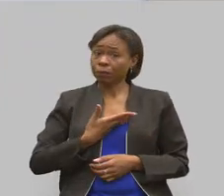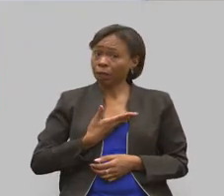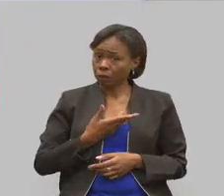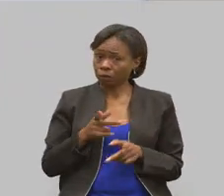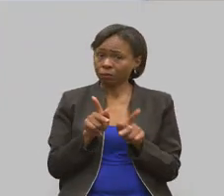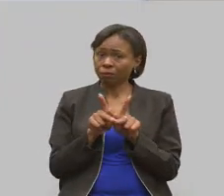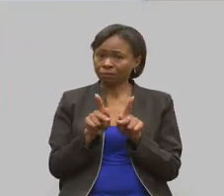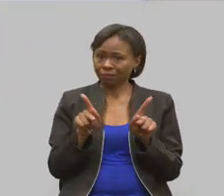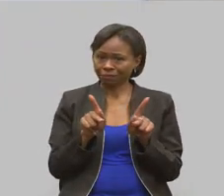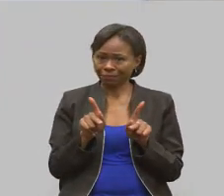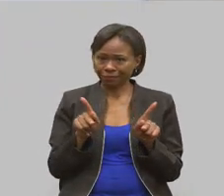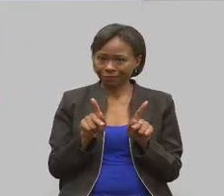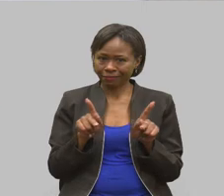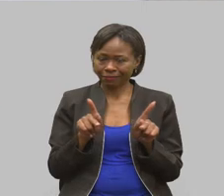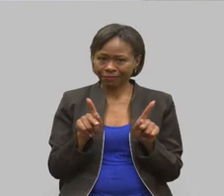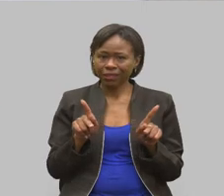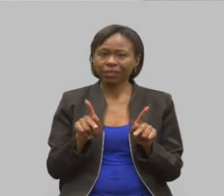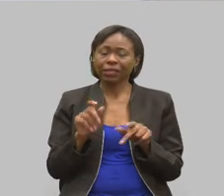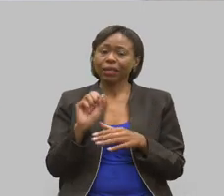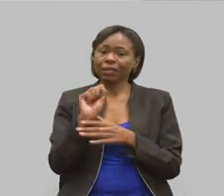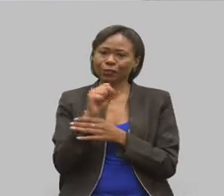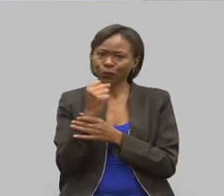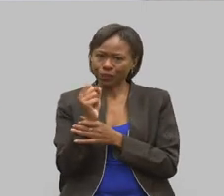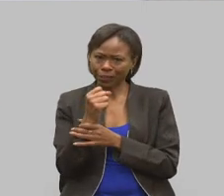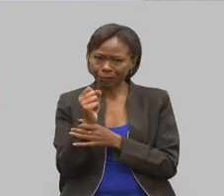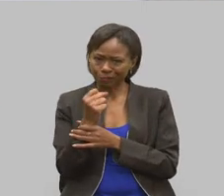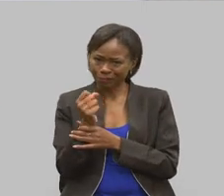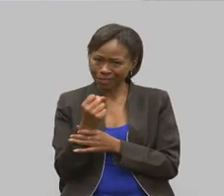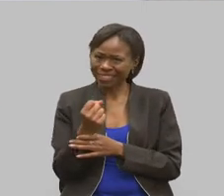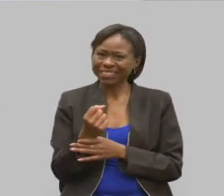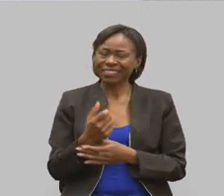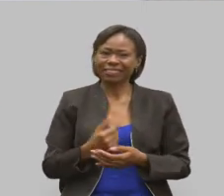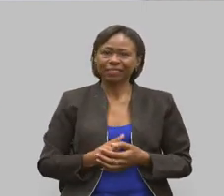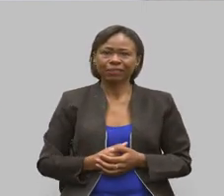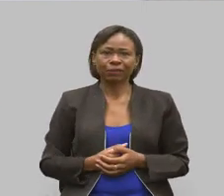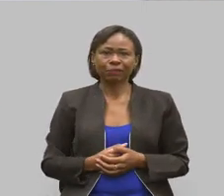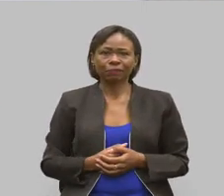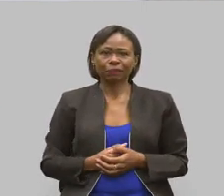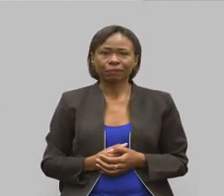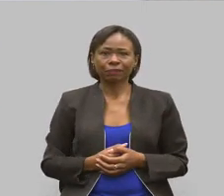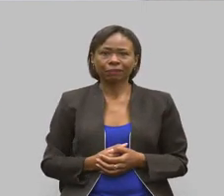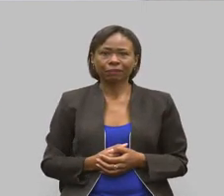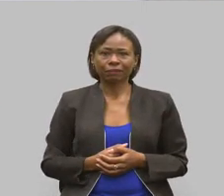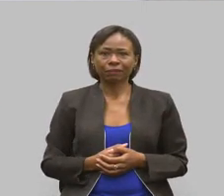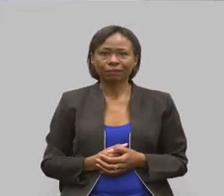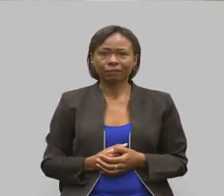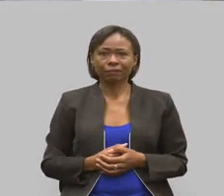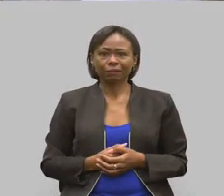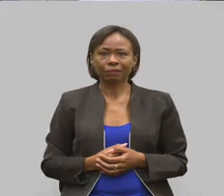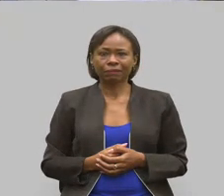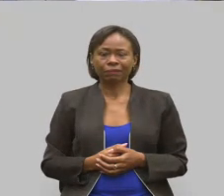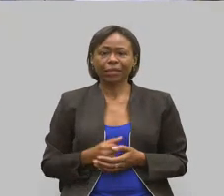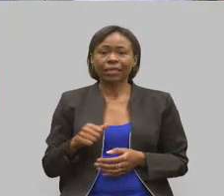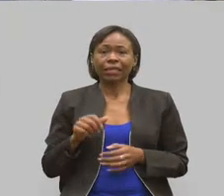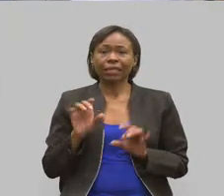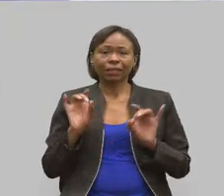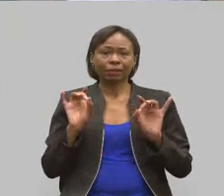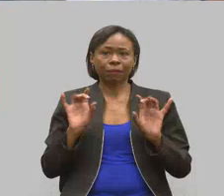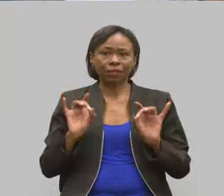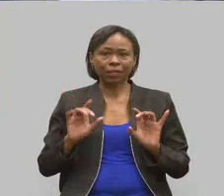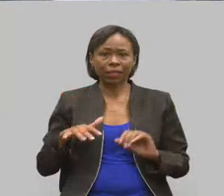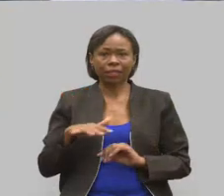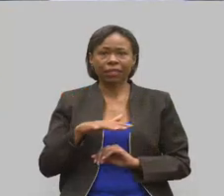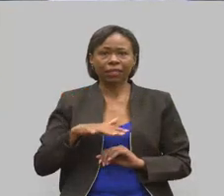né e fisioterapeutas que aqui estão né Eu vi n uma sumidade da neuro profess Cláudio